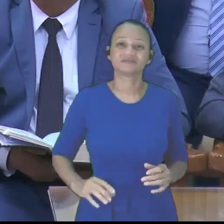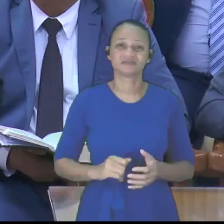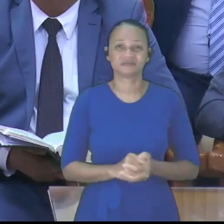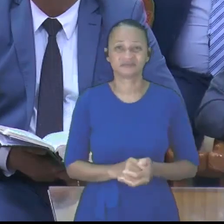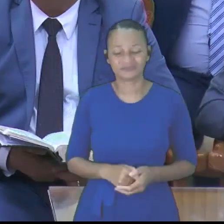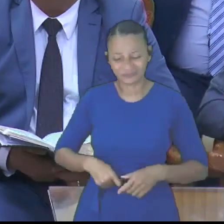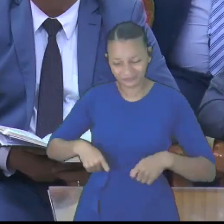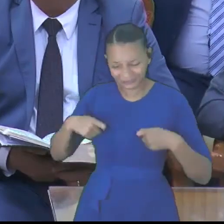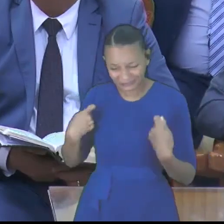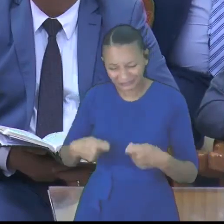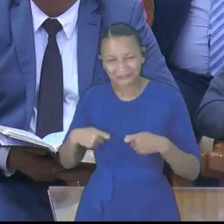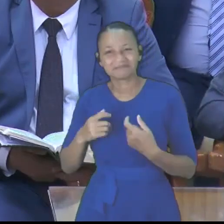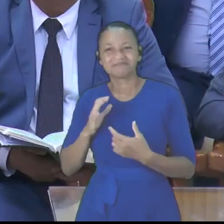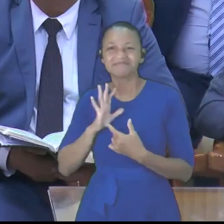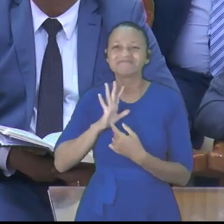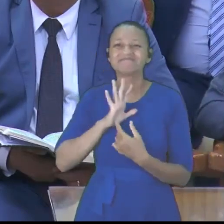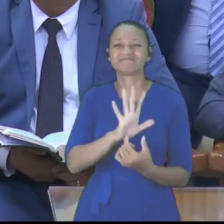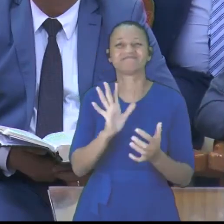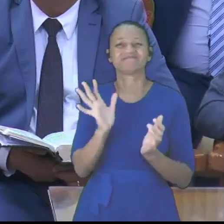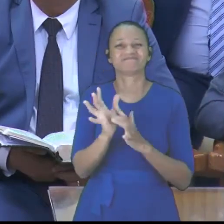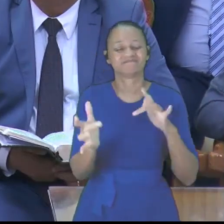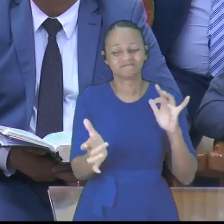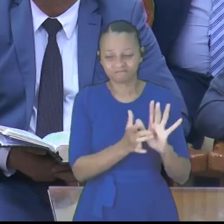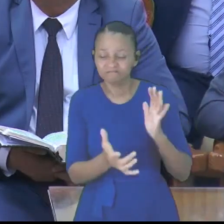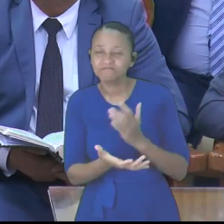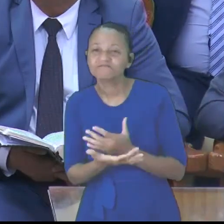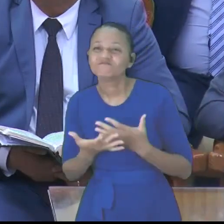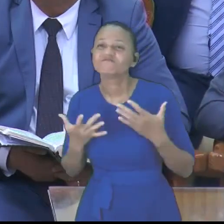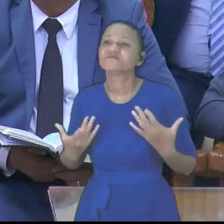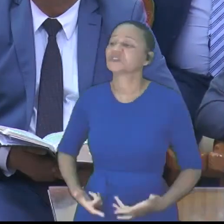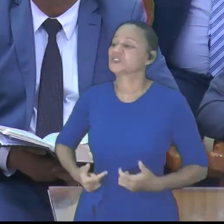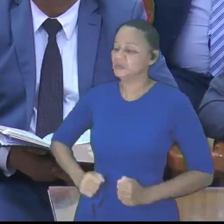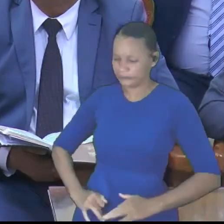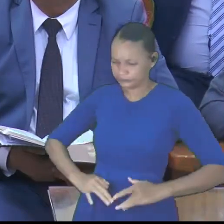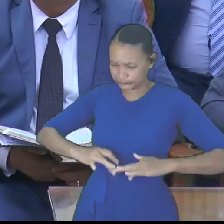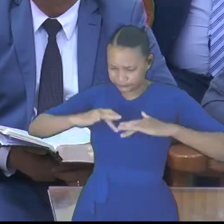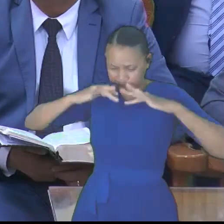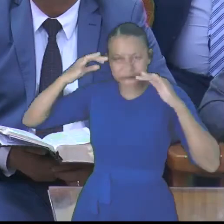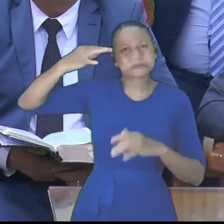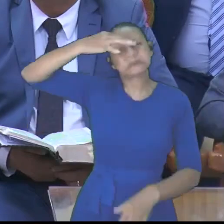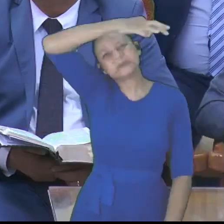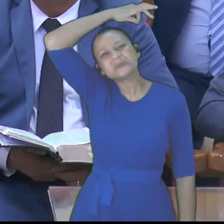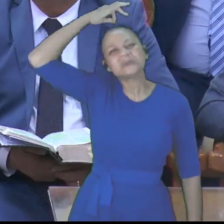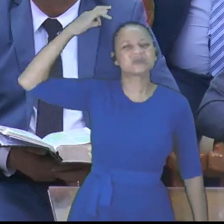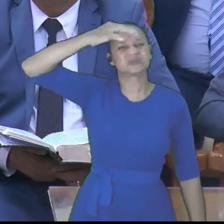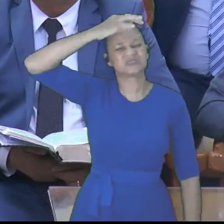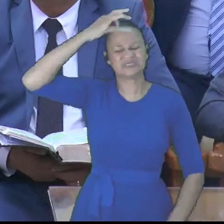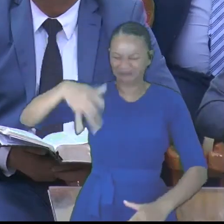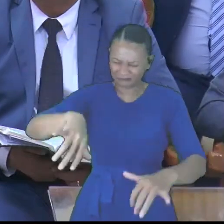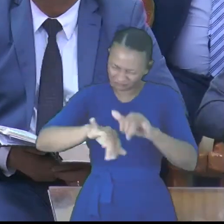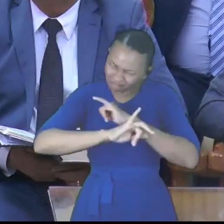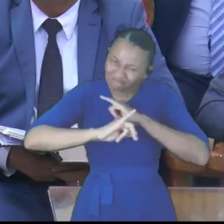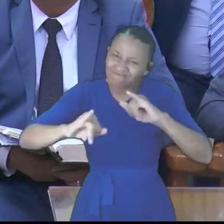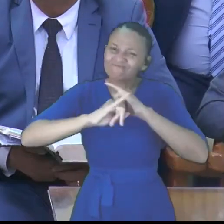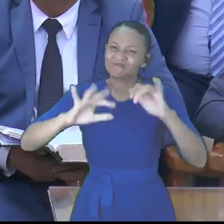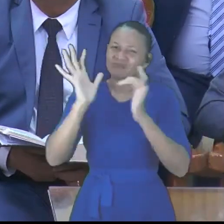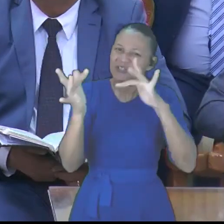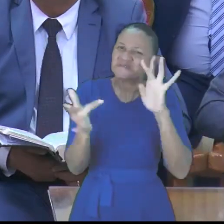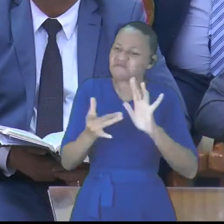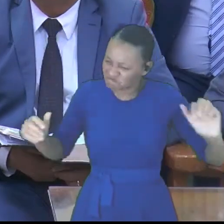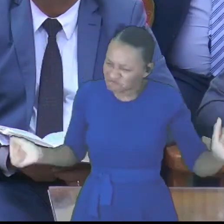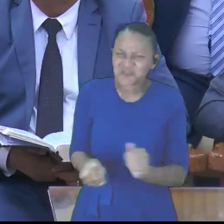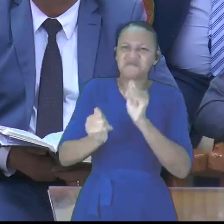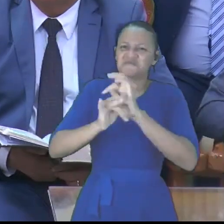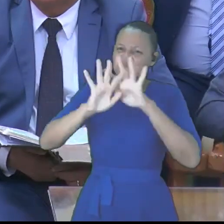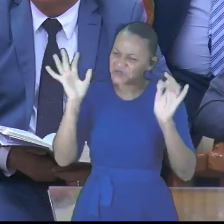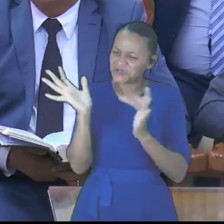Desde que apresente Jesus. Porque quem está cheio do Espírito Santo prega Jesus, anuncia Jesus, glorifica